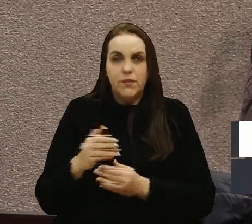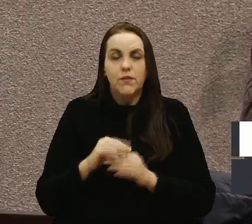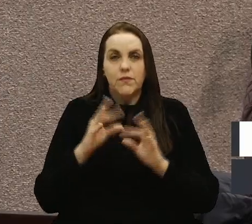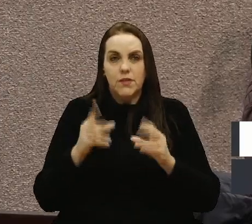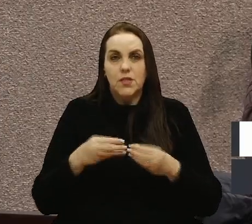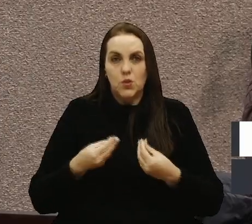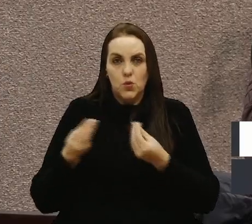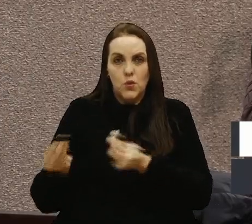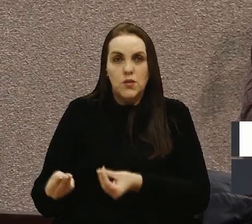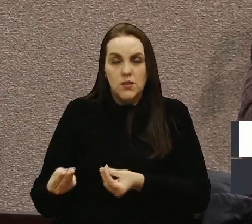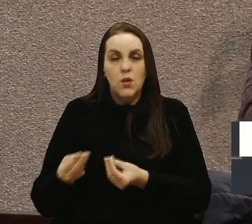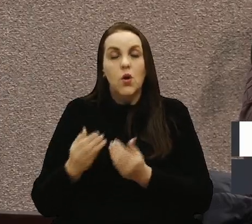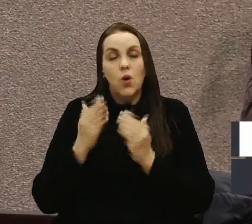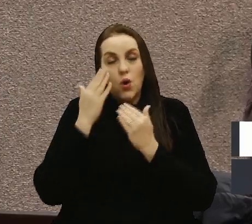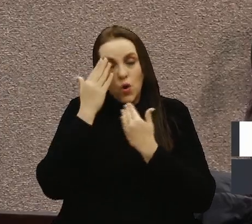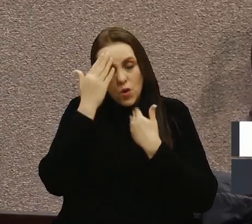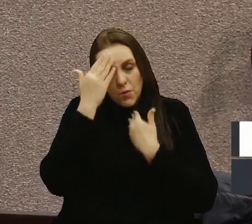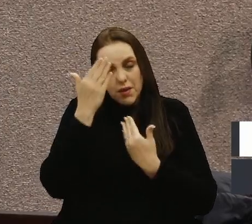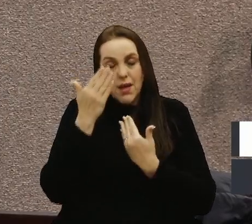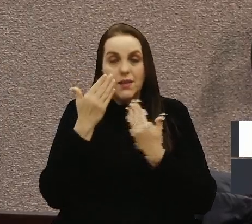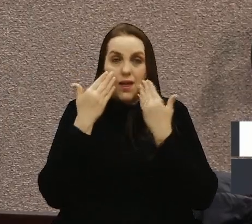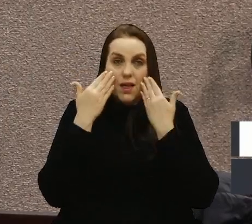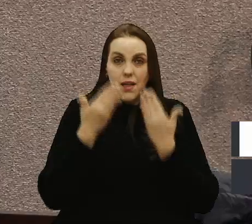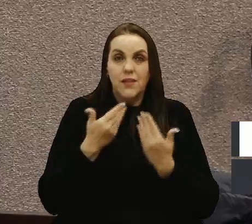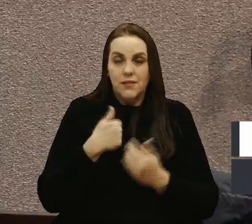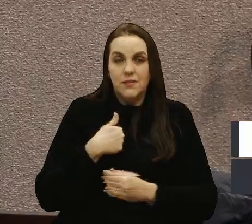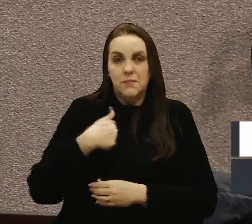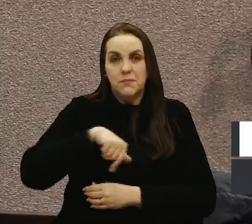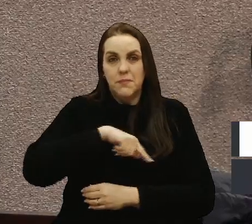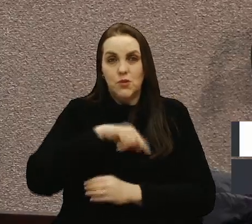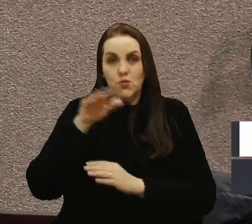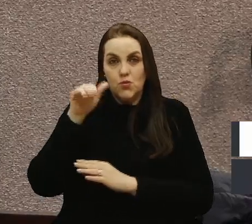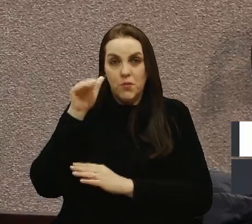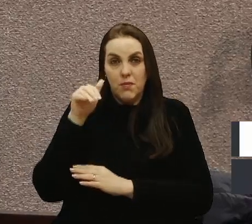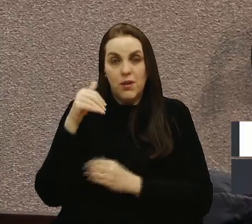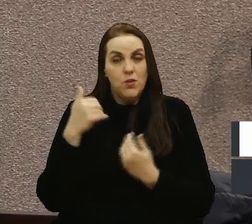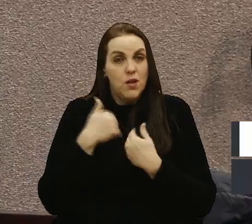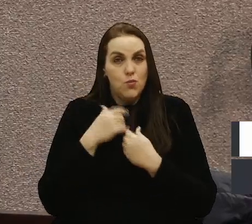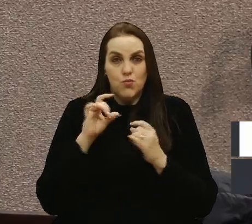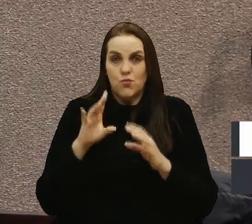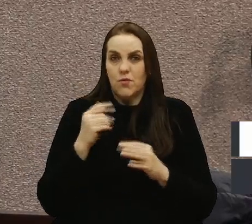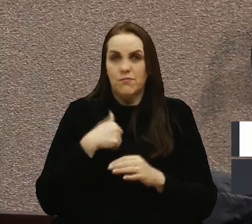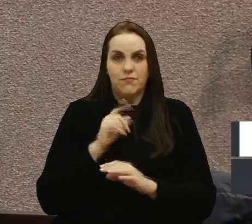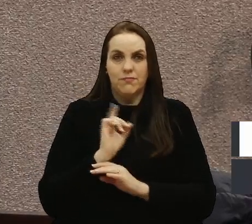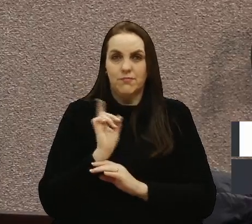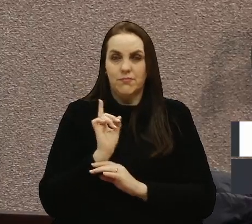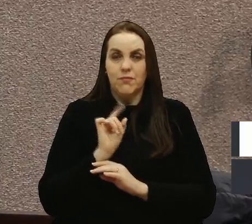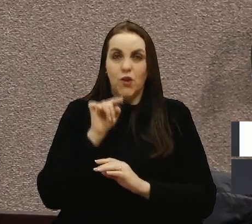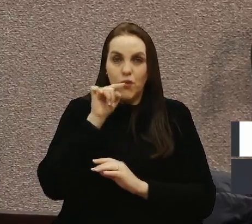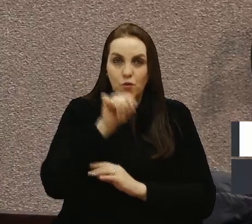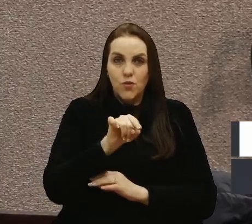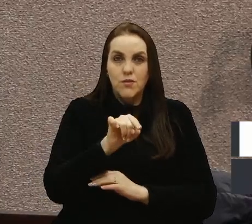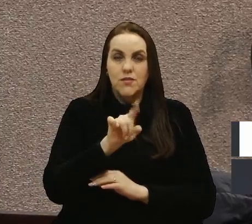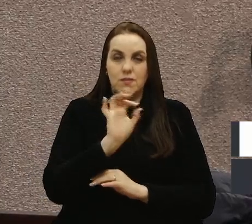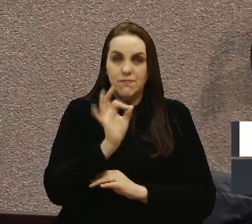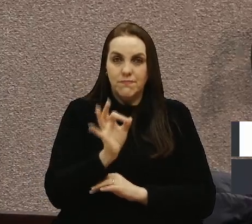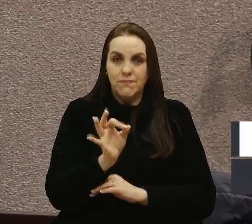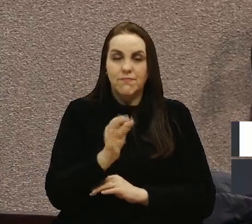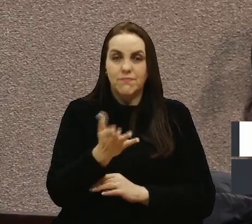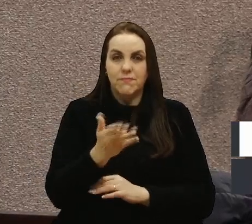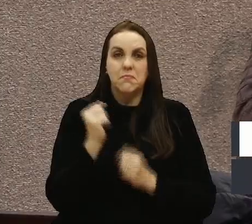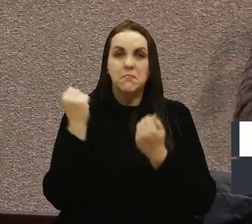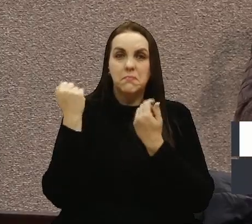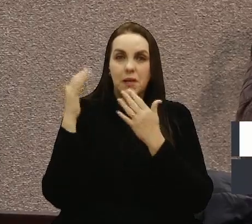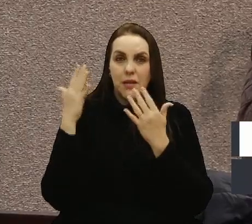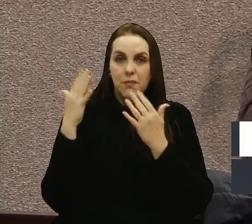por atenderem esse chamado que não foi só meu. Eu sou apenas o intermediário. Vocês que têm que ganhar os